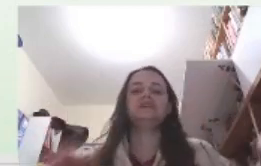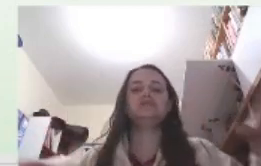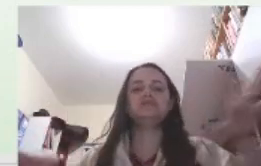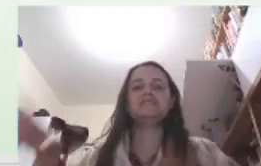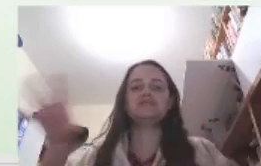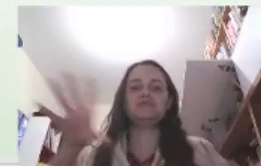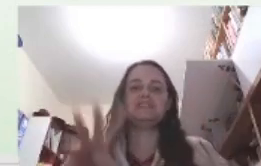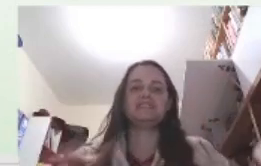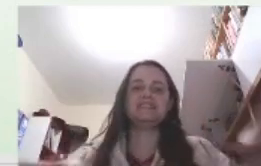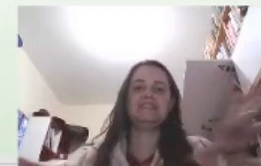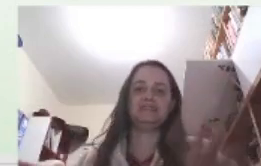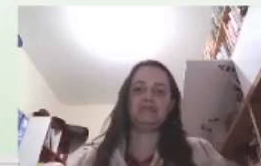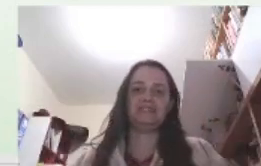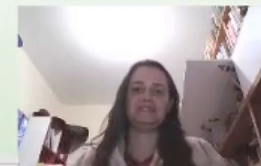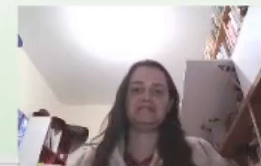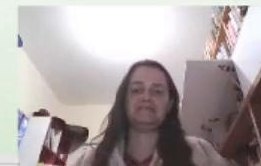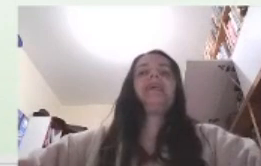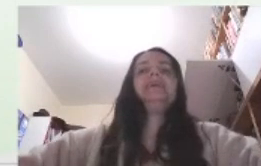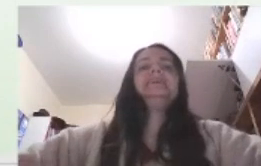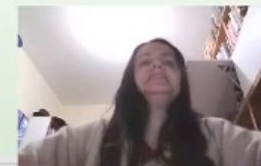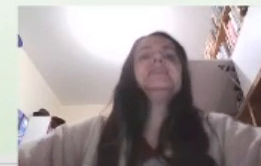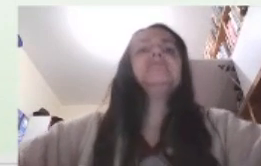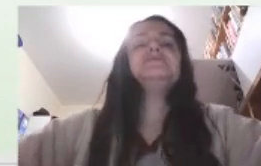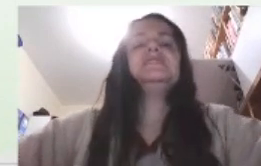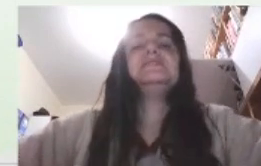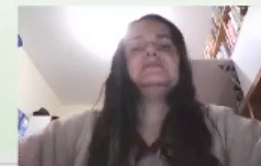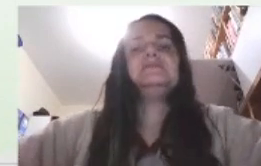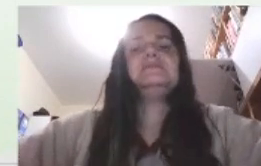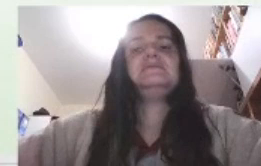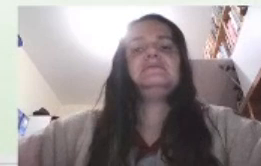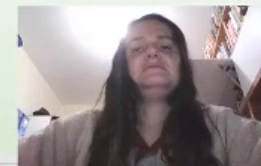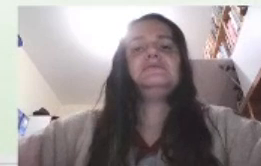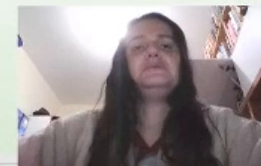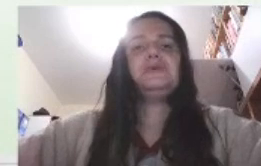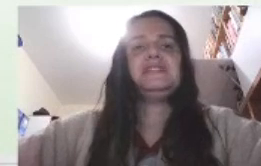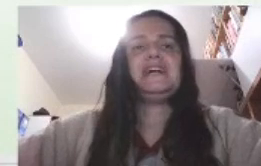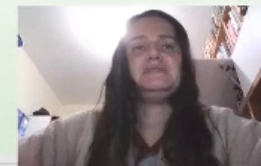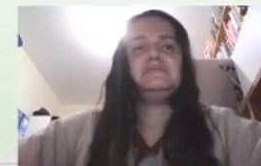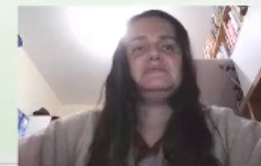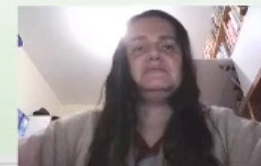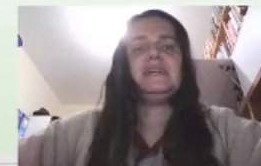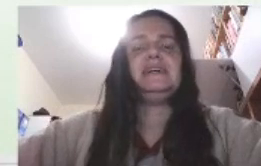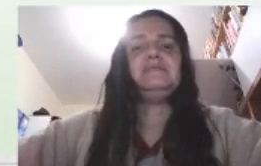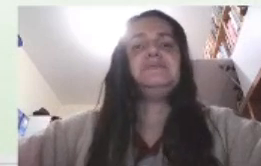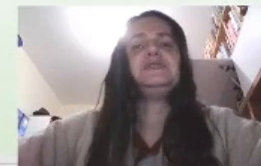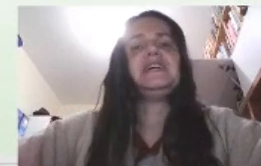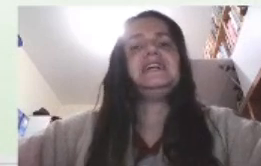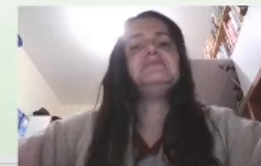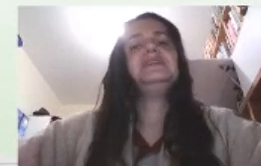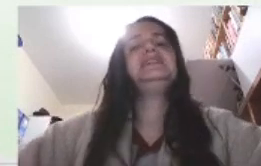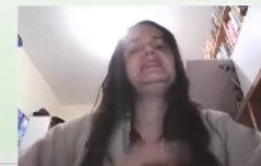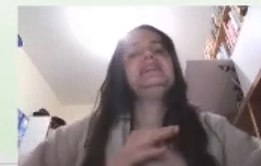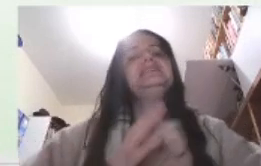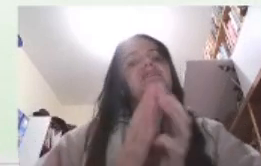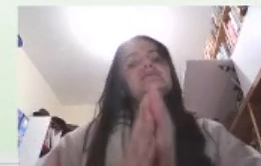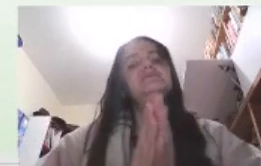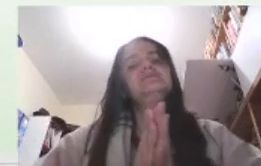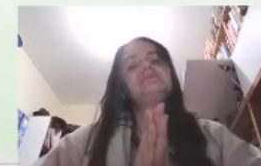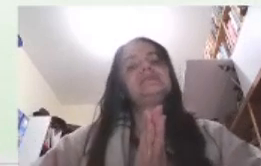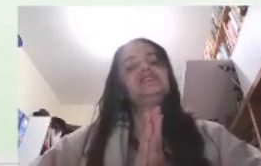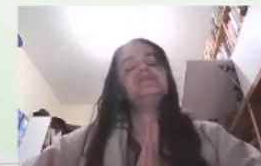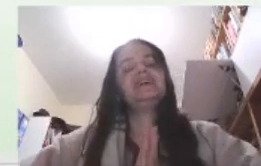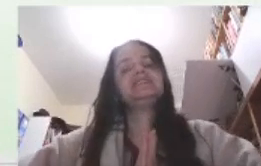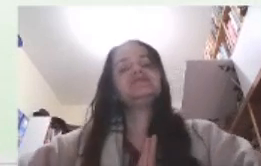hormônio em todas as outras glândulas. Então, aqui voltando, o hipotálamo, né? O hipotálamo, ele tem,